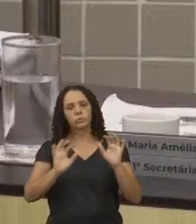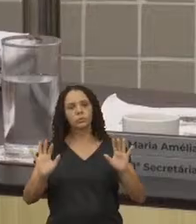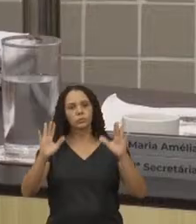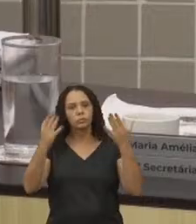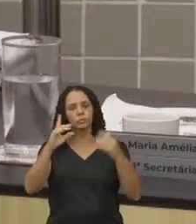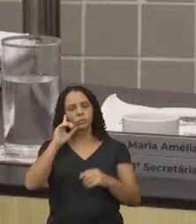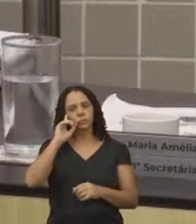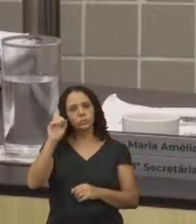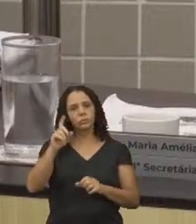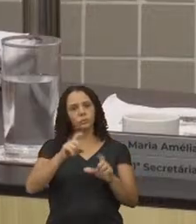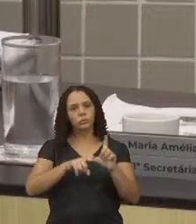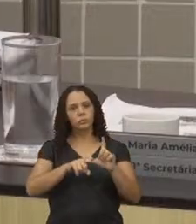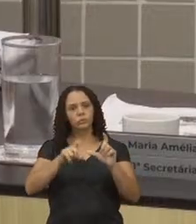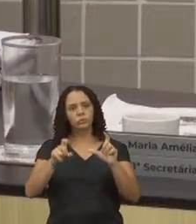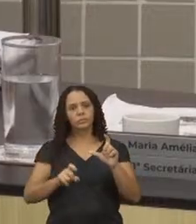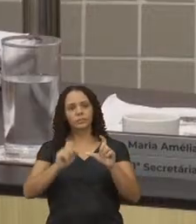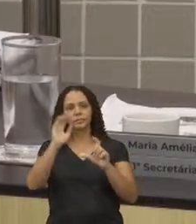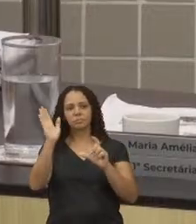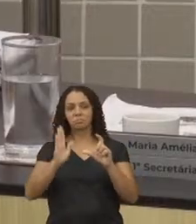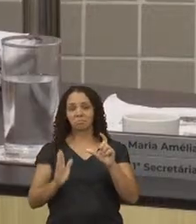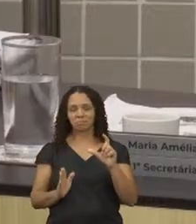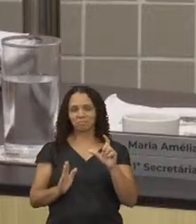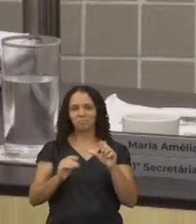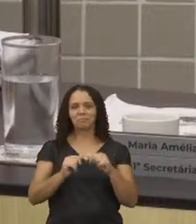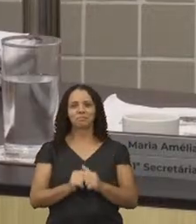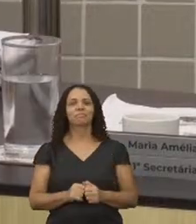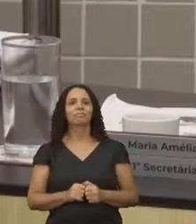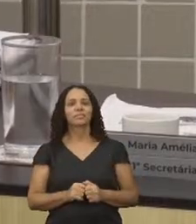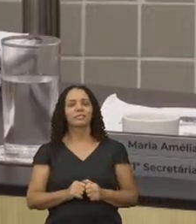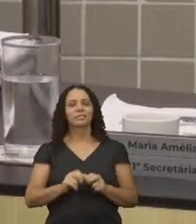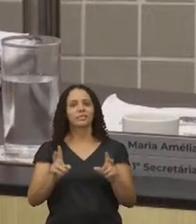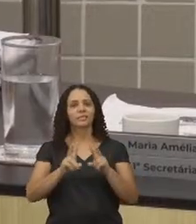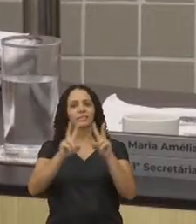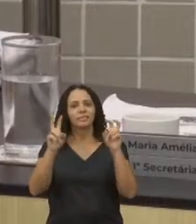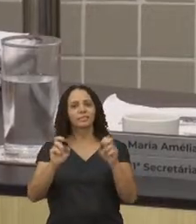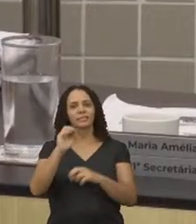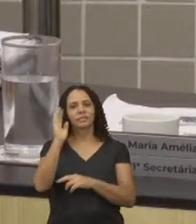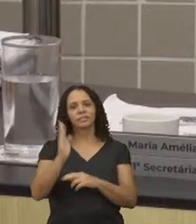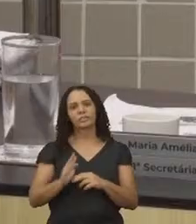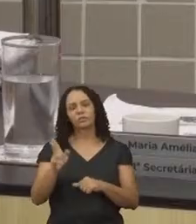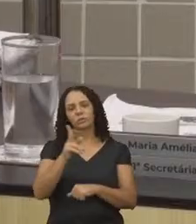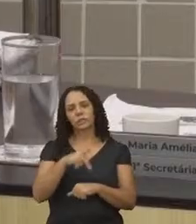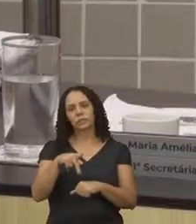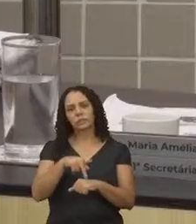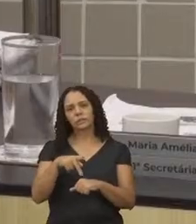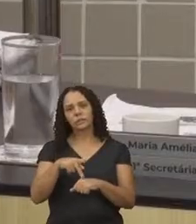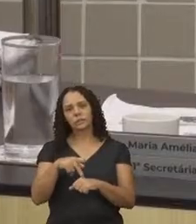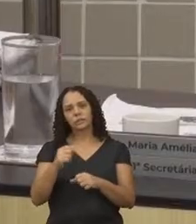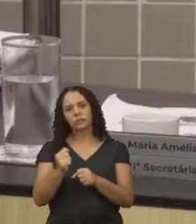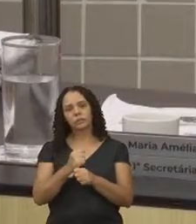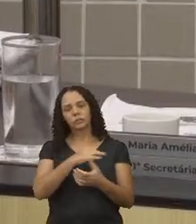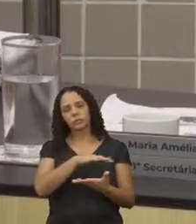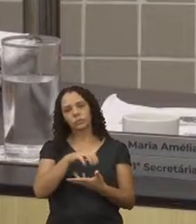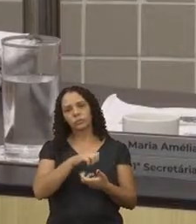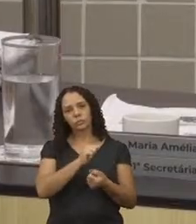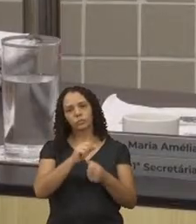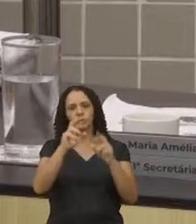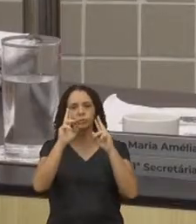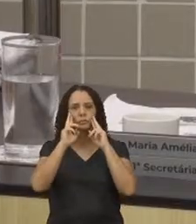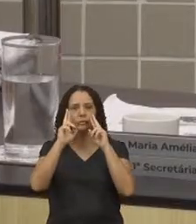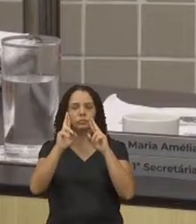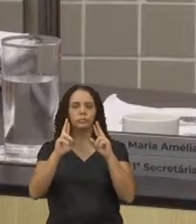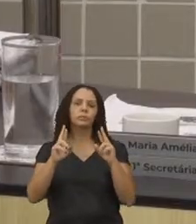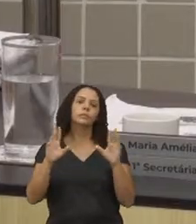ao Dia da Independência. Sob o tema Brasil, um país que constrói a sustentabilidade, respeito e